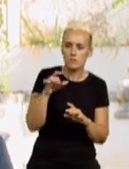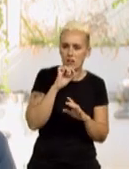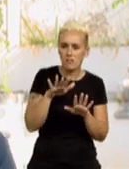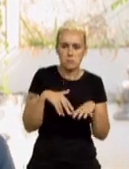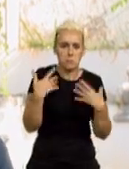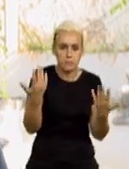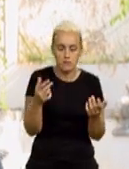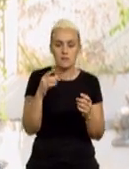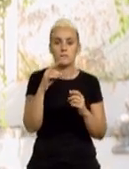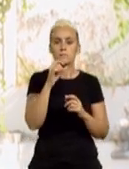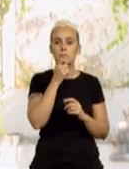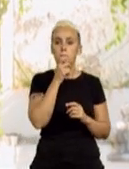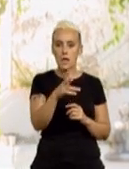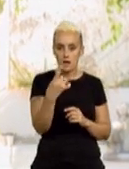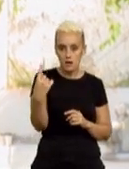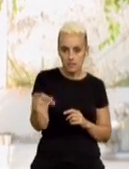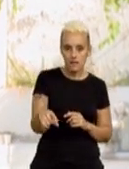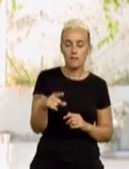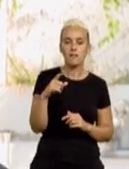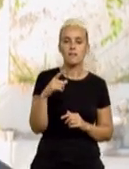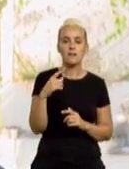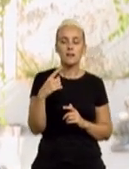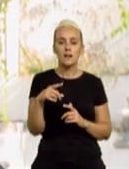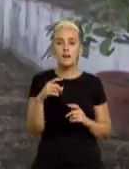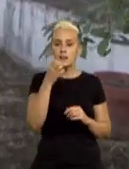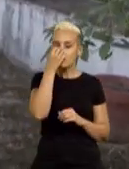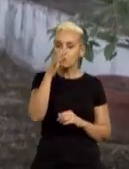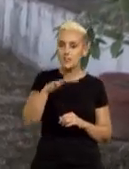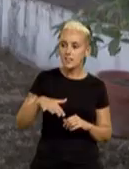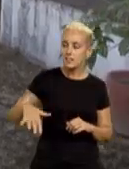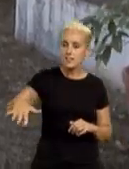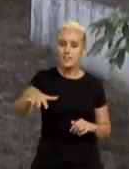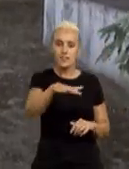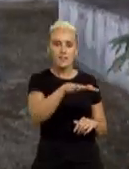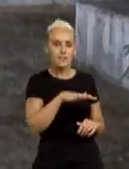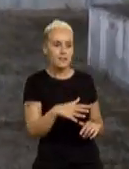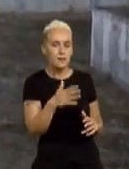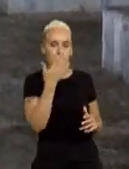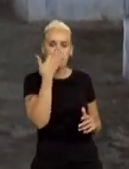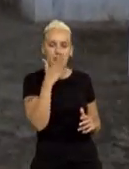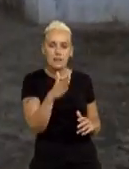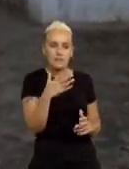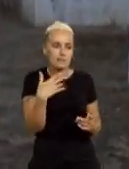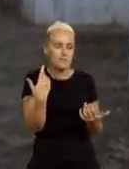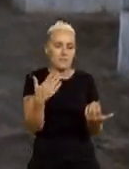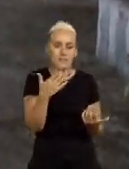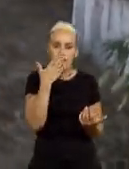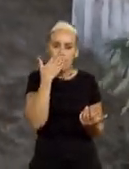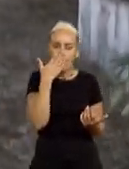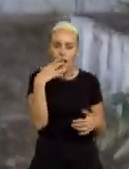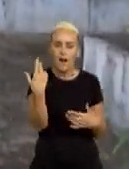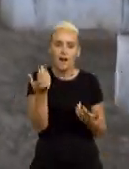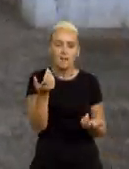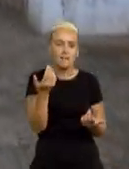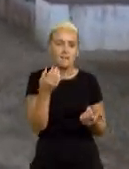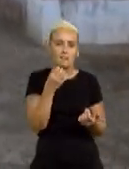coisas, ter um barzinho, tem estes jardins que parece que estamos numa vila de